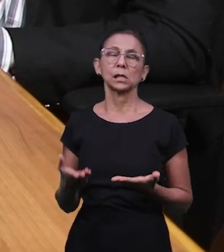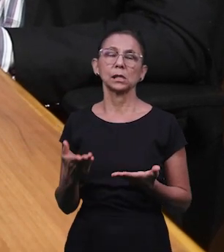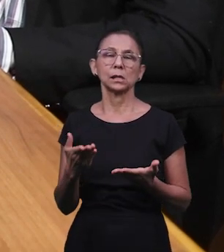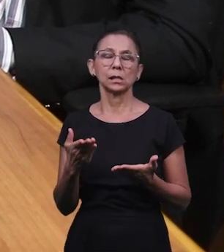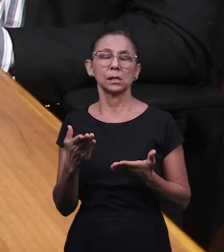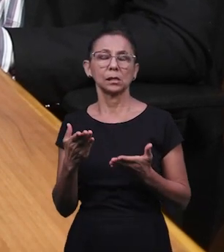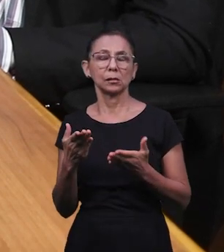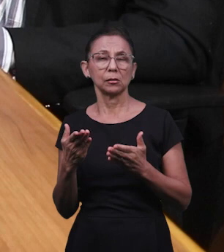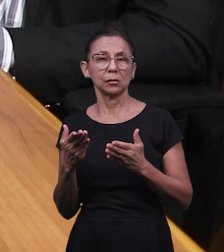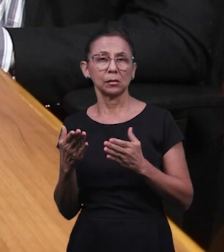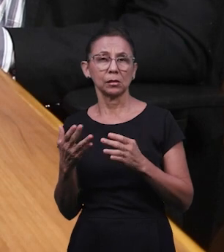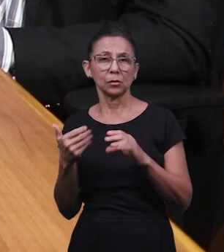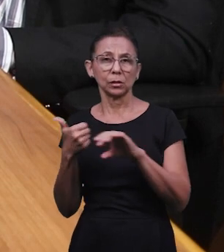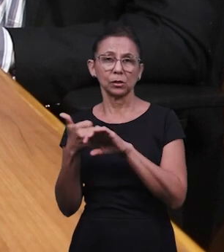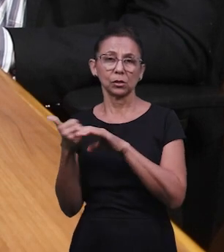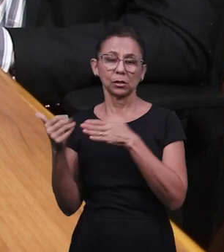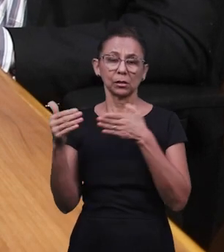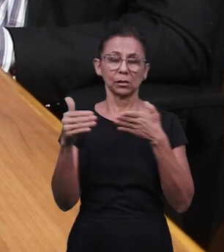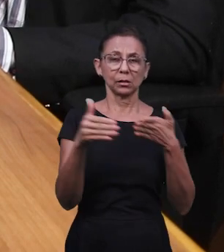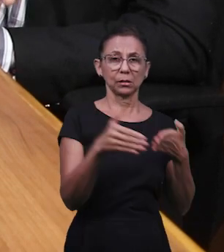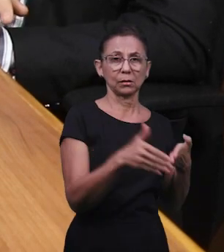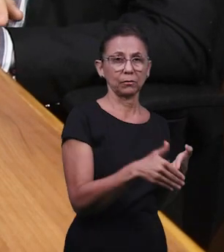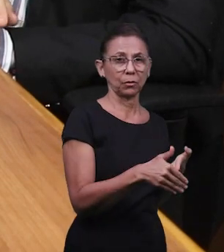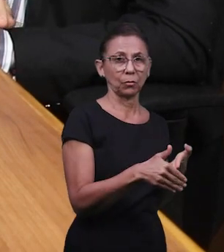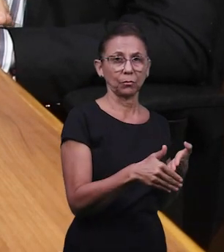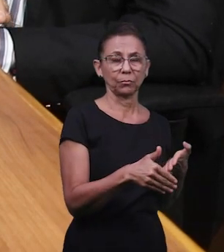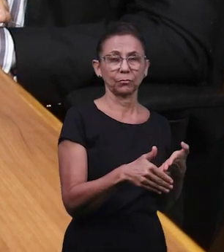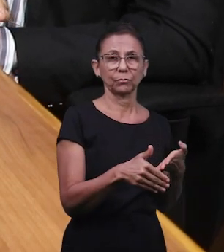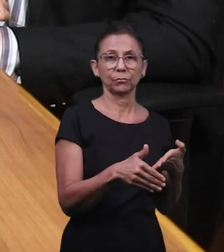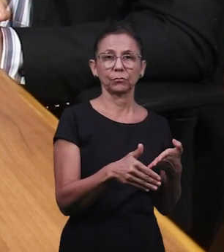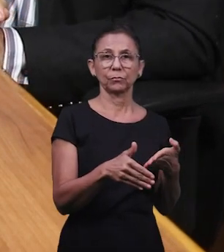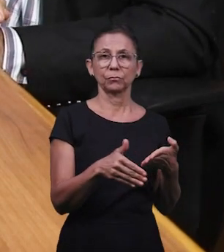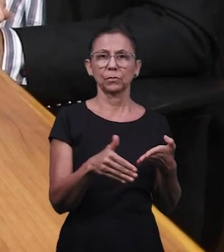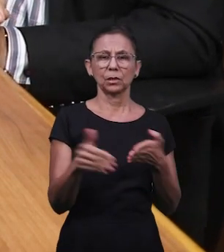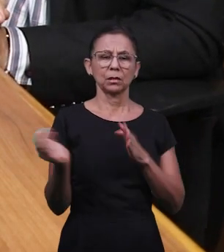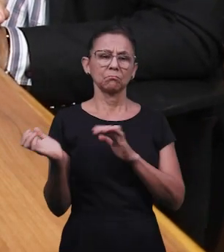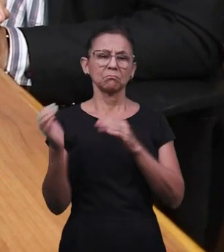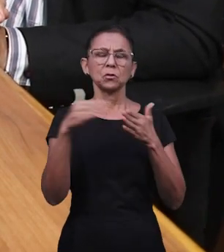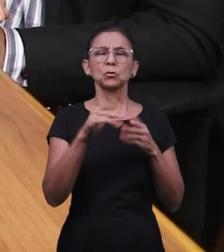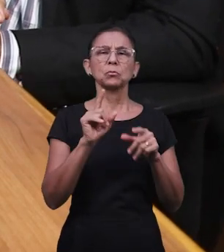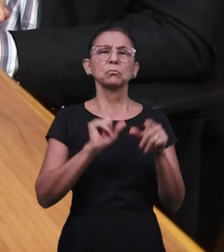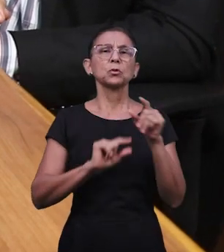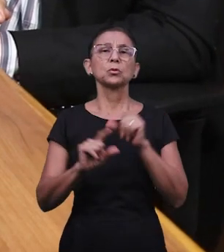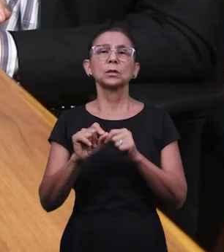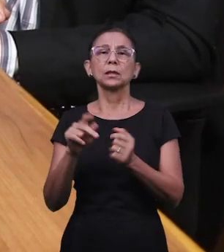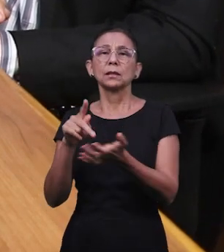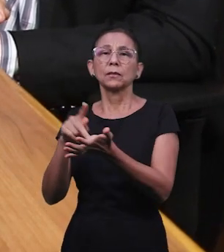Ela saiu desse caminho. Deste caminho. É muito